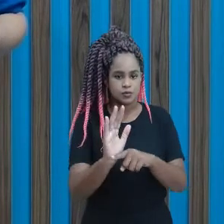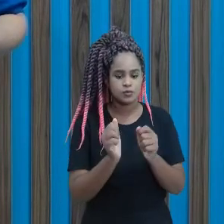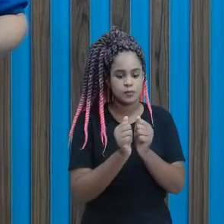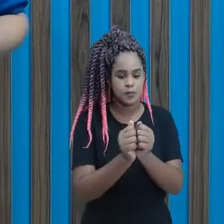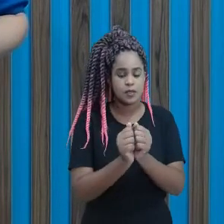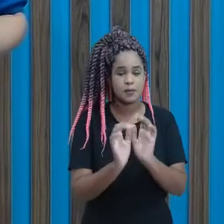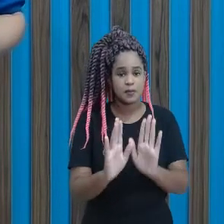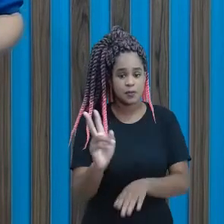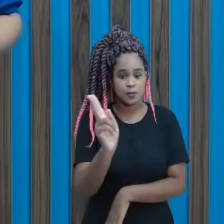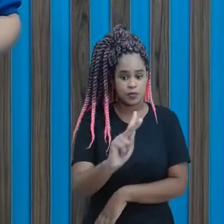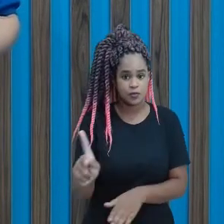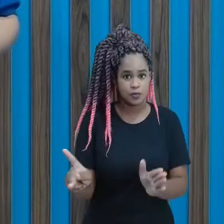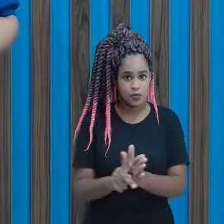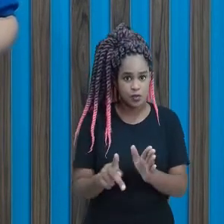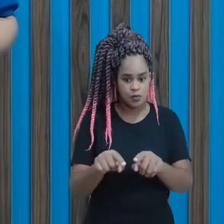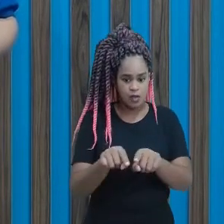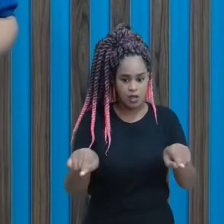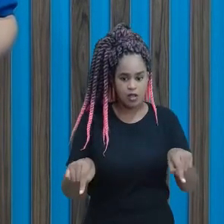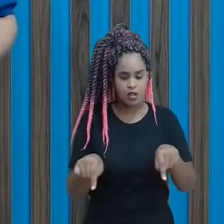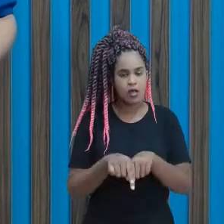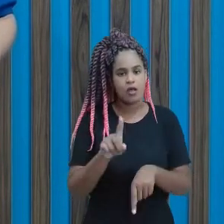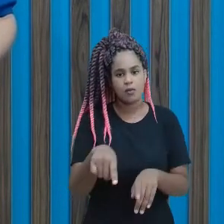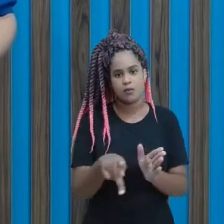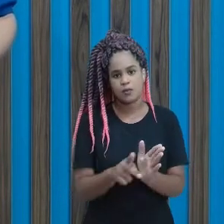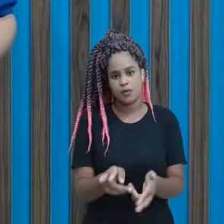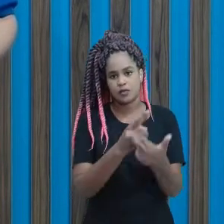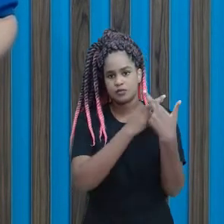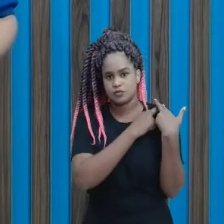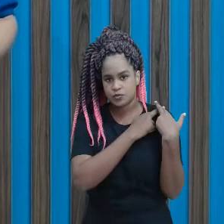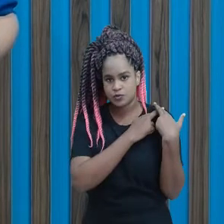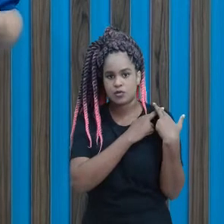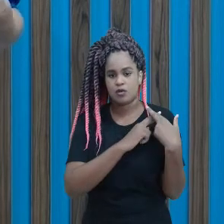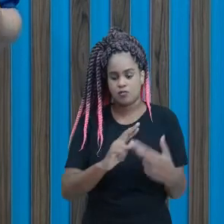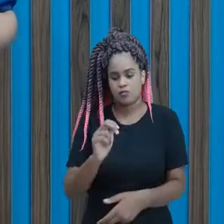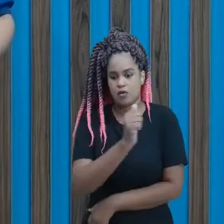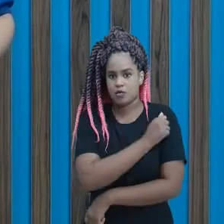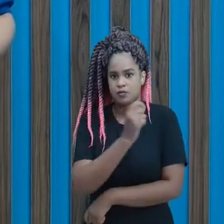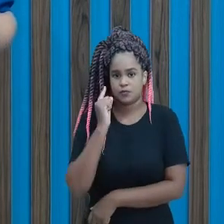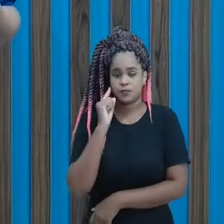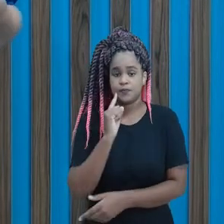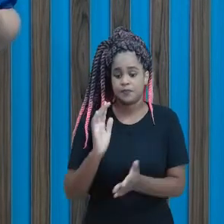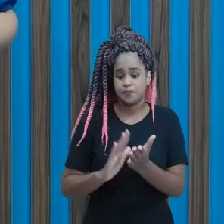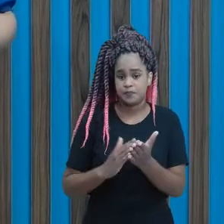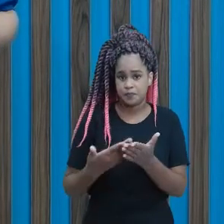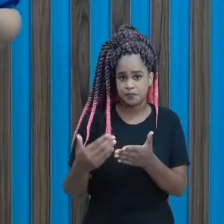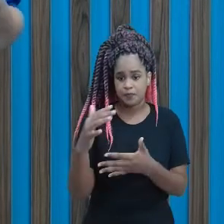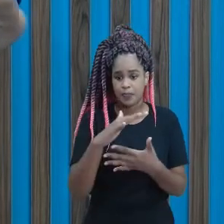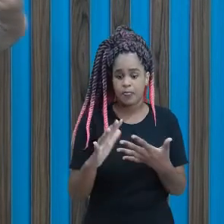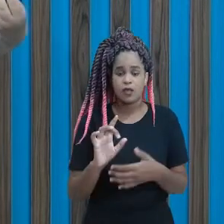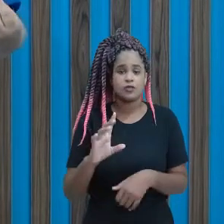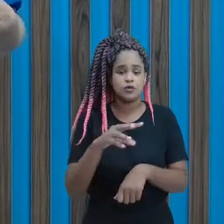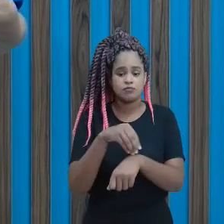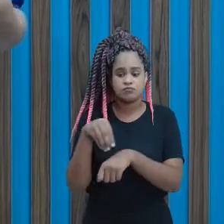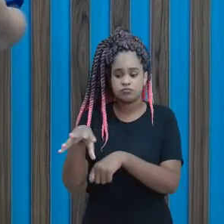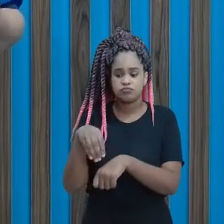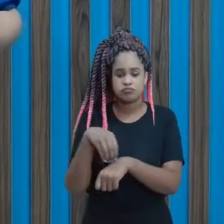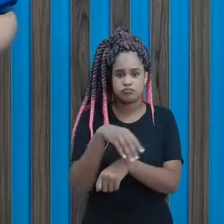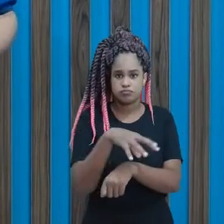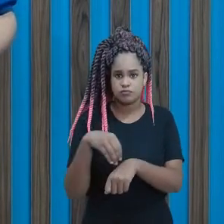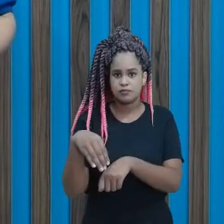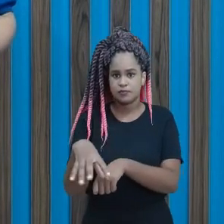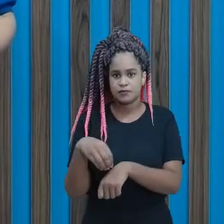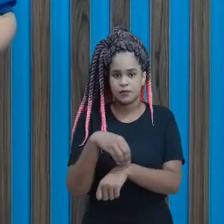o professor da sala de aula é que é o professor do estudante surdo. O intérprete, ele é um facilitador